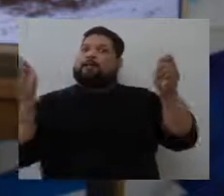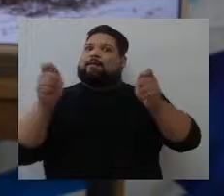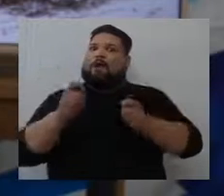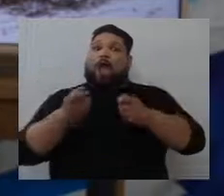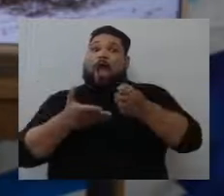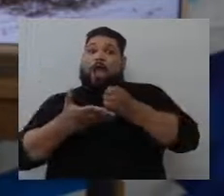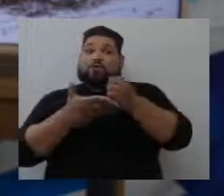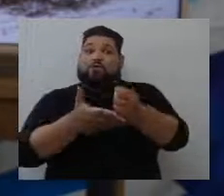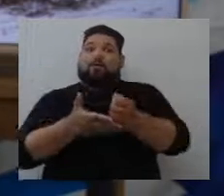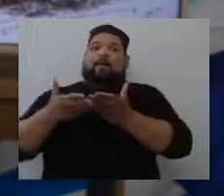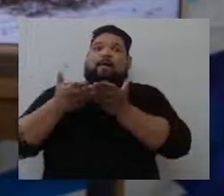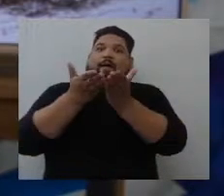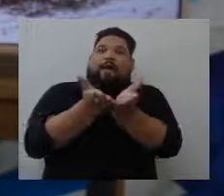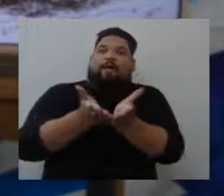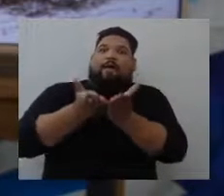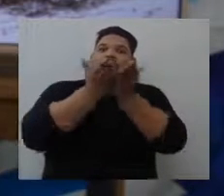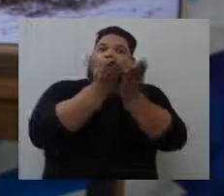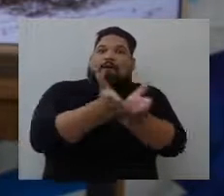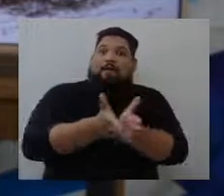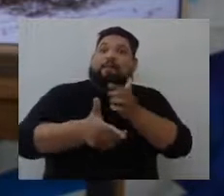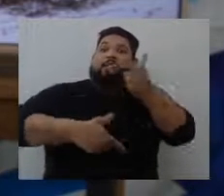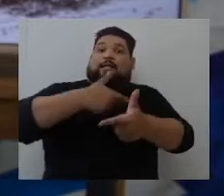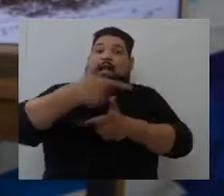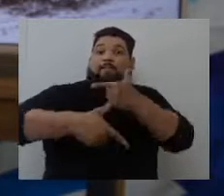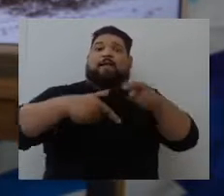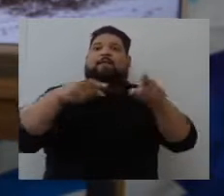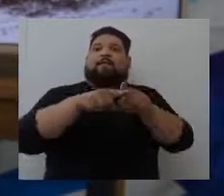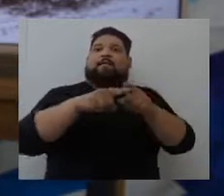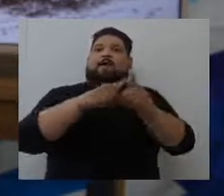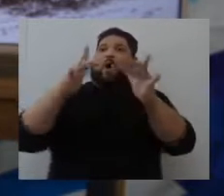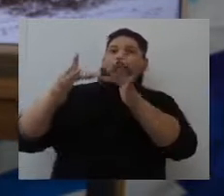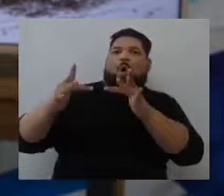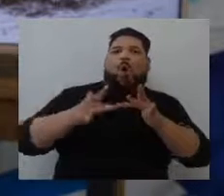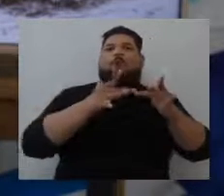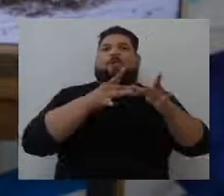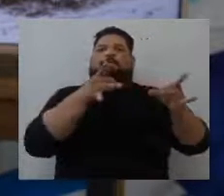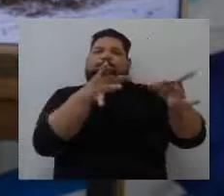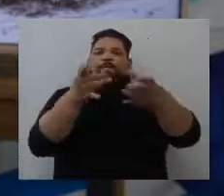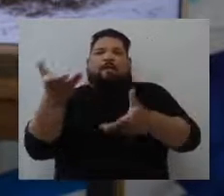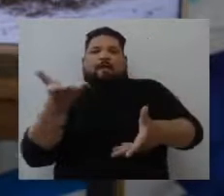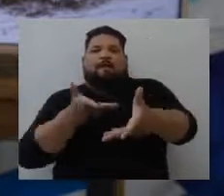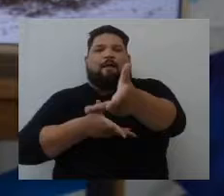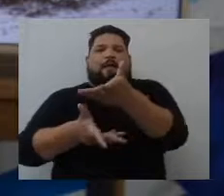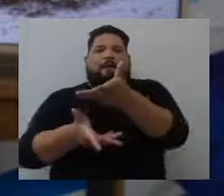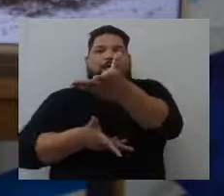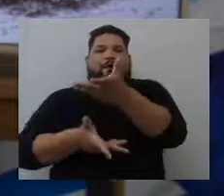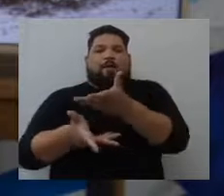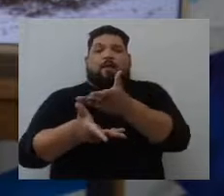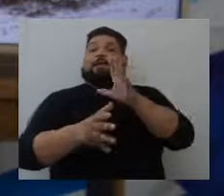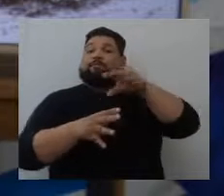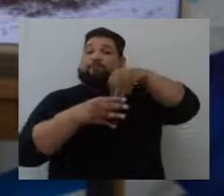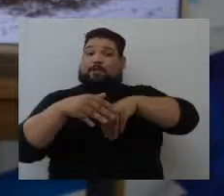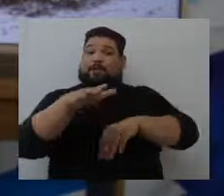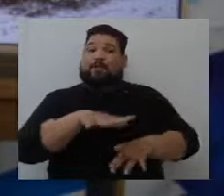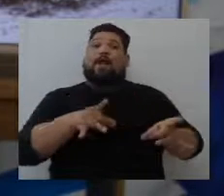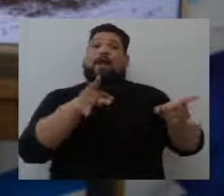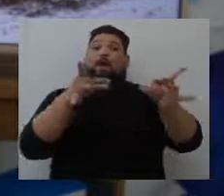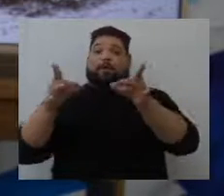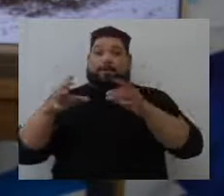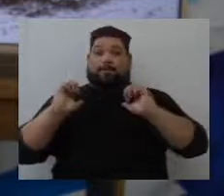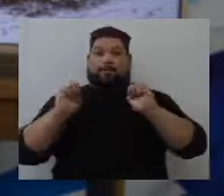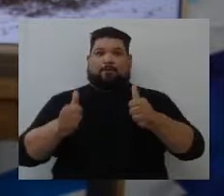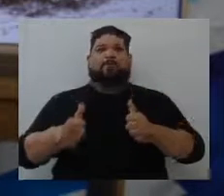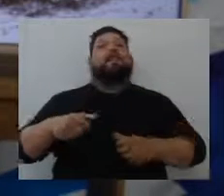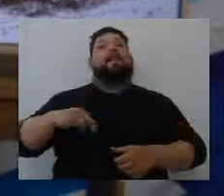a comunicação através do mar, junto com o comércio. Por outro lado, você também tem que lembrar o seguinte, tá